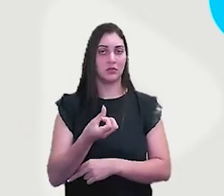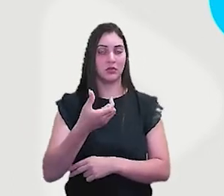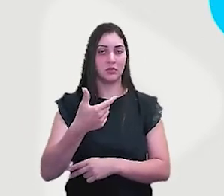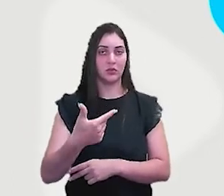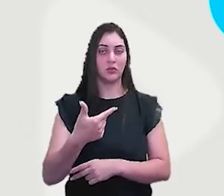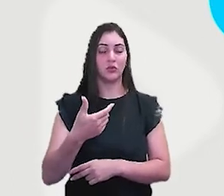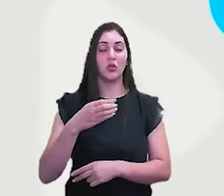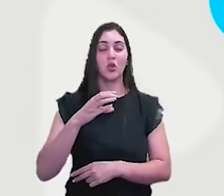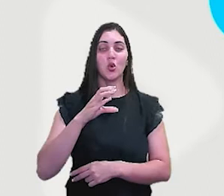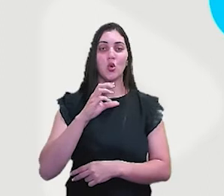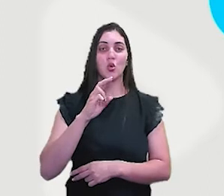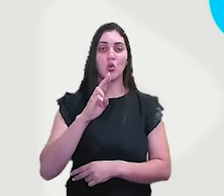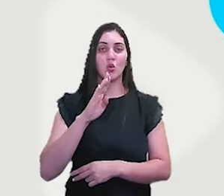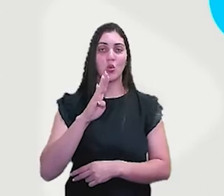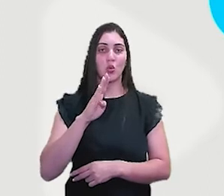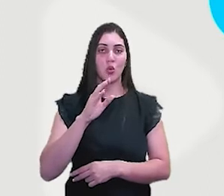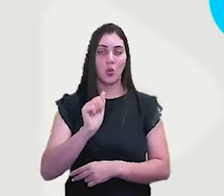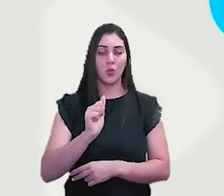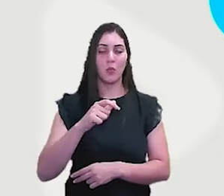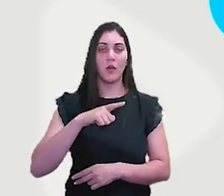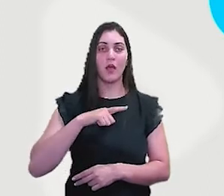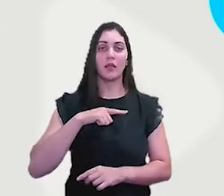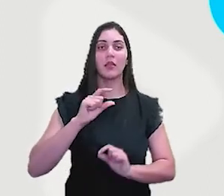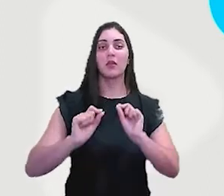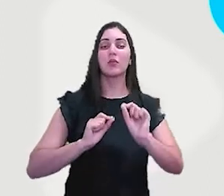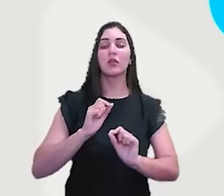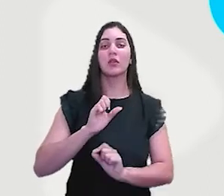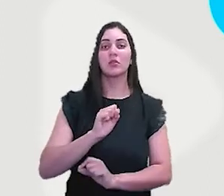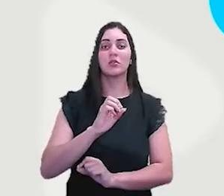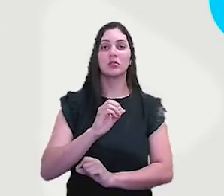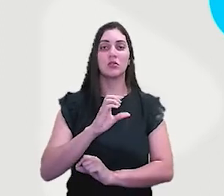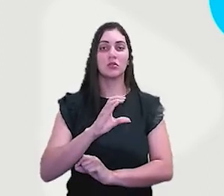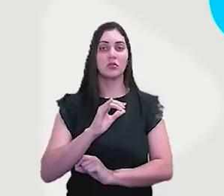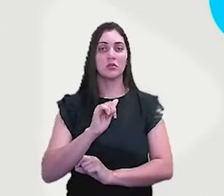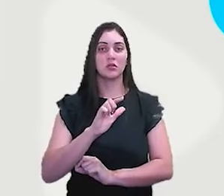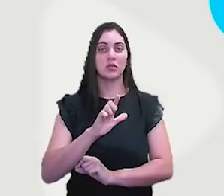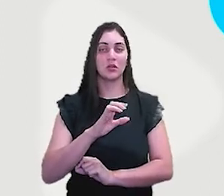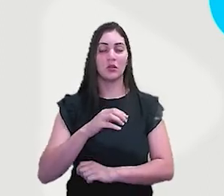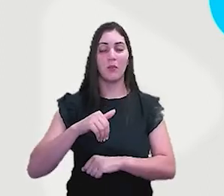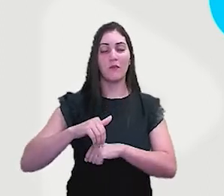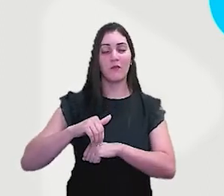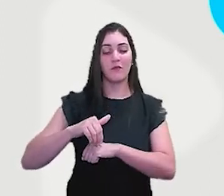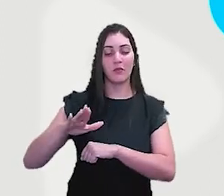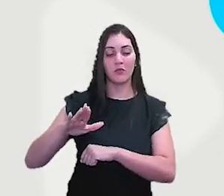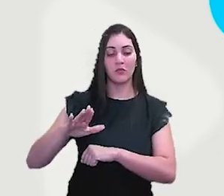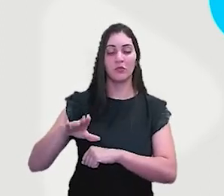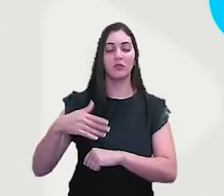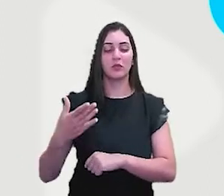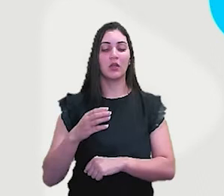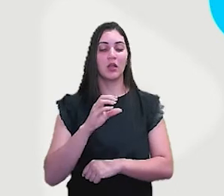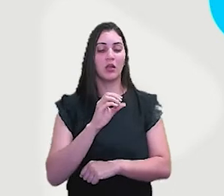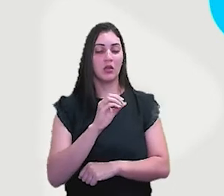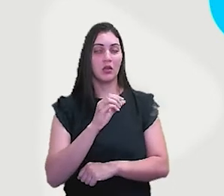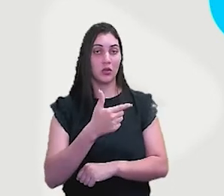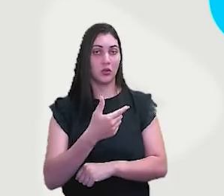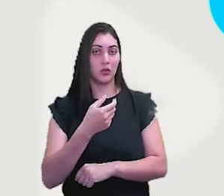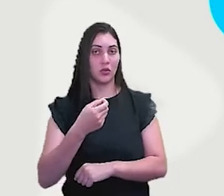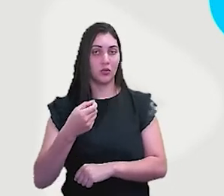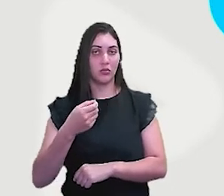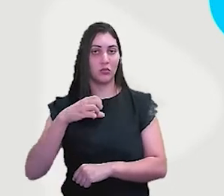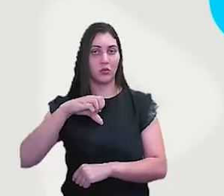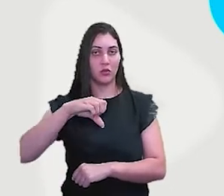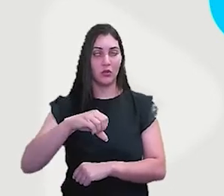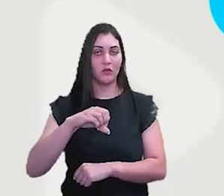expulso dessa organização, mas em 2009 a OEA reviu essa decisão, propondo que o país